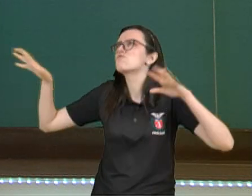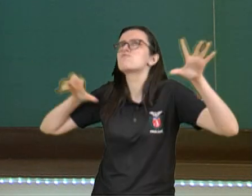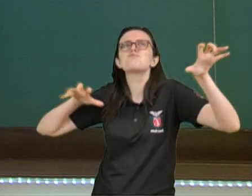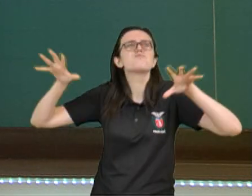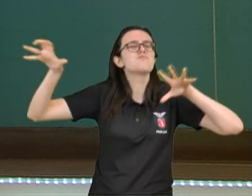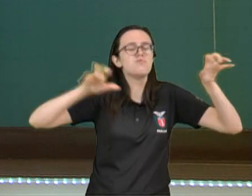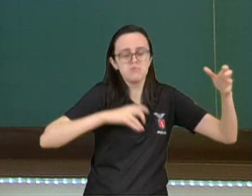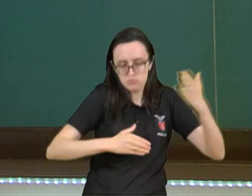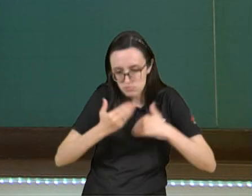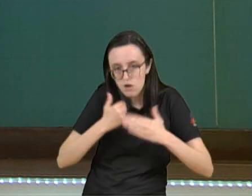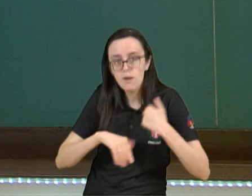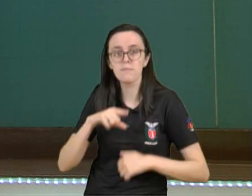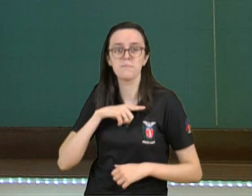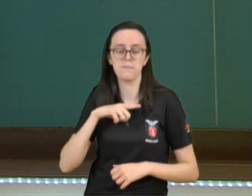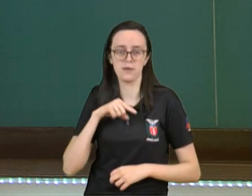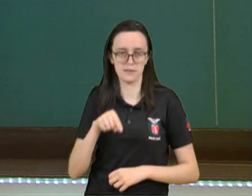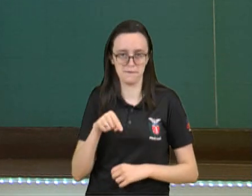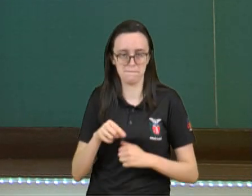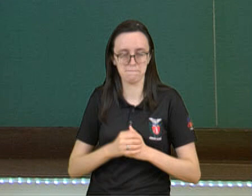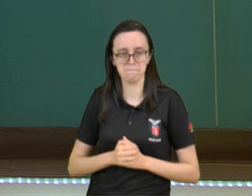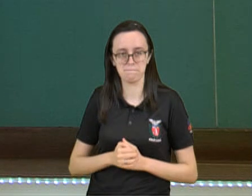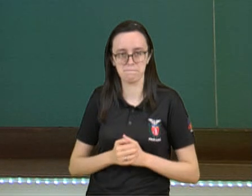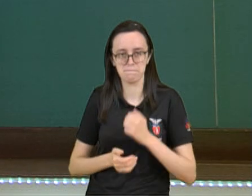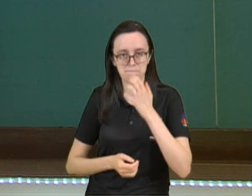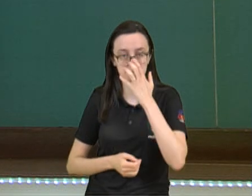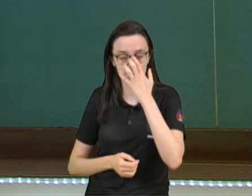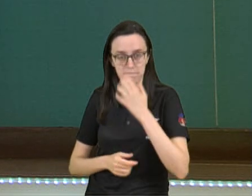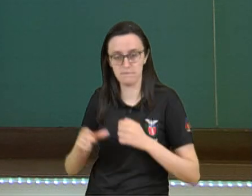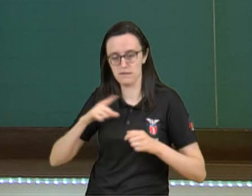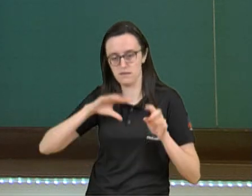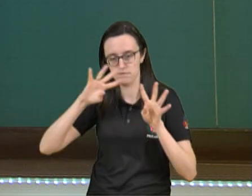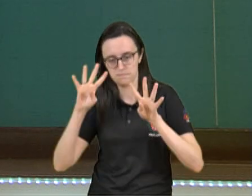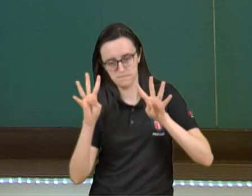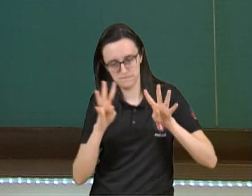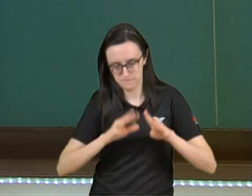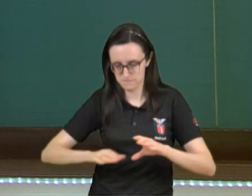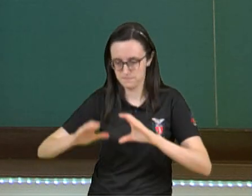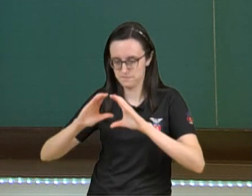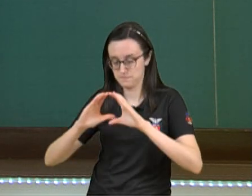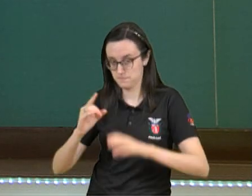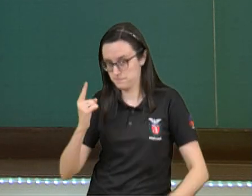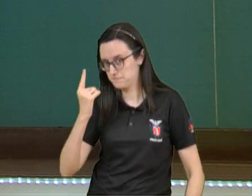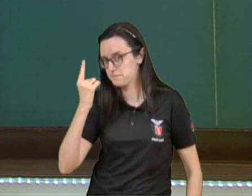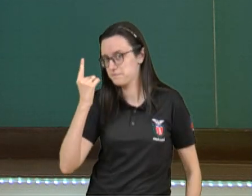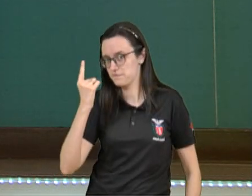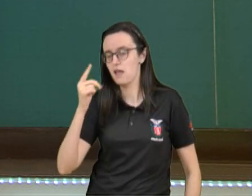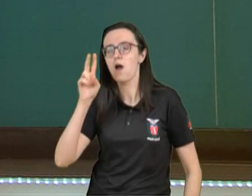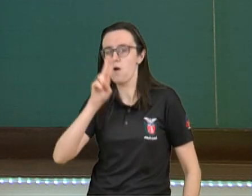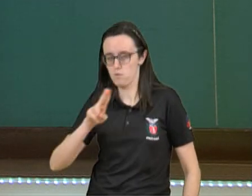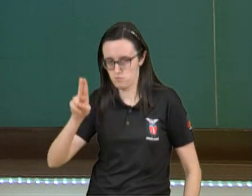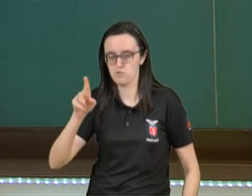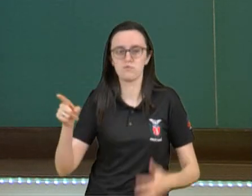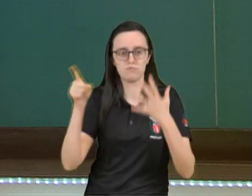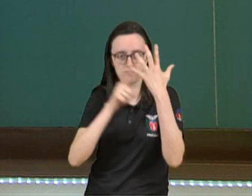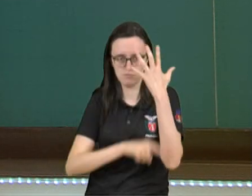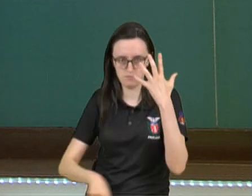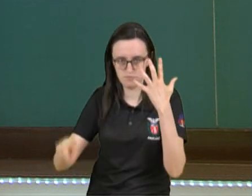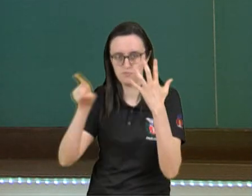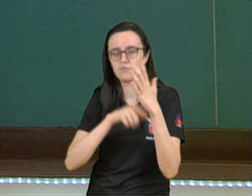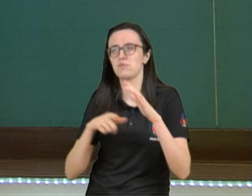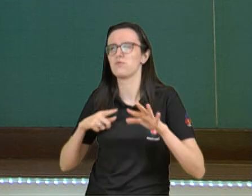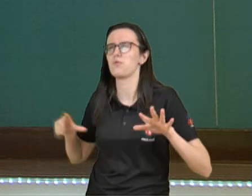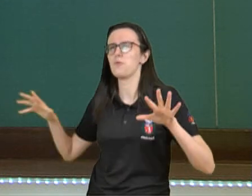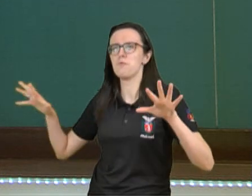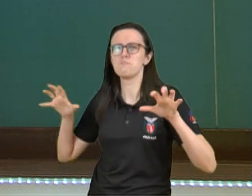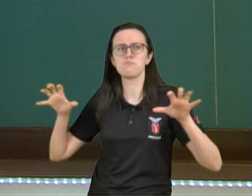ambiente esses nutrientes. Há algas unicelulares, realizam então a fotossíntese,